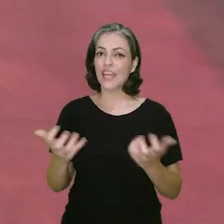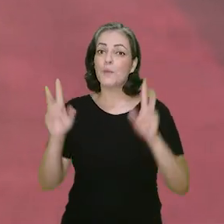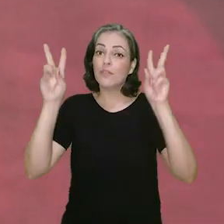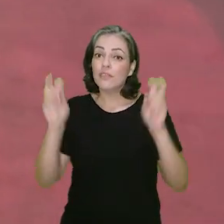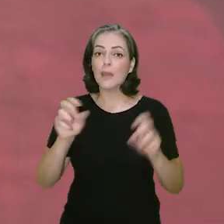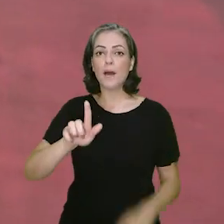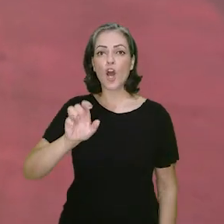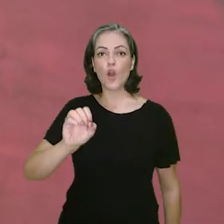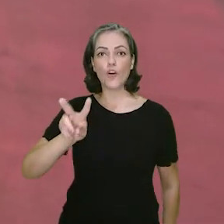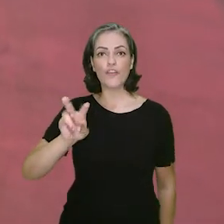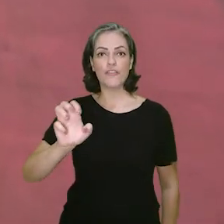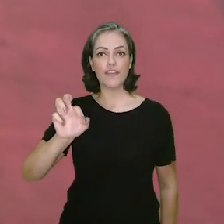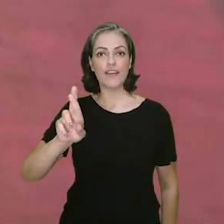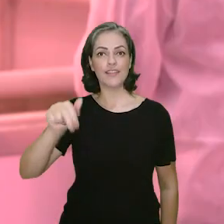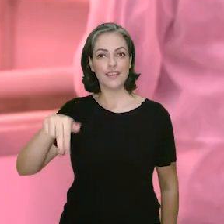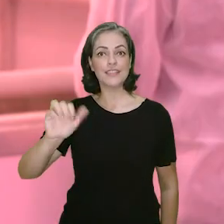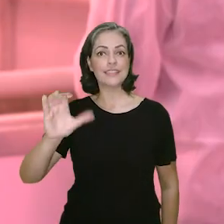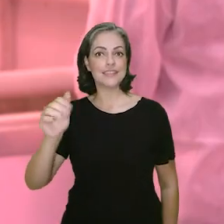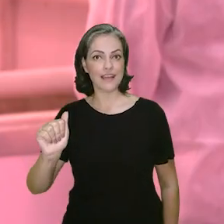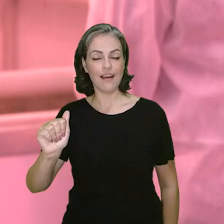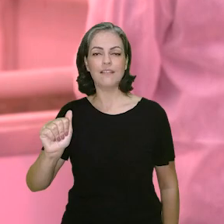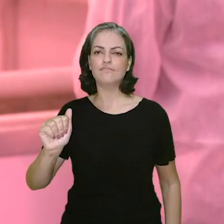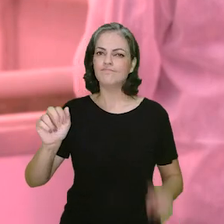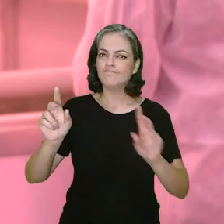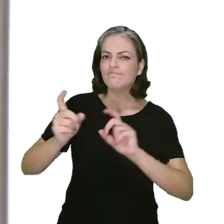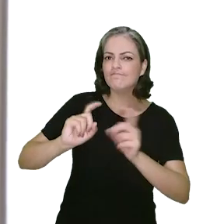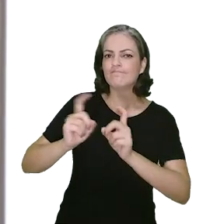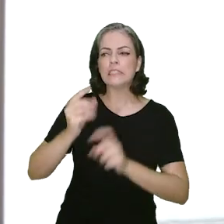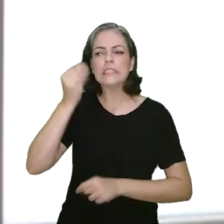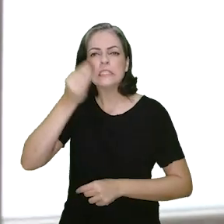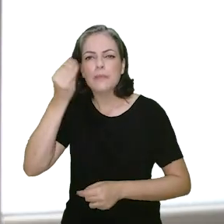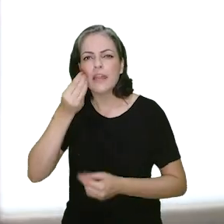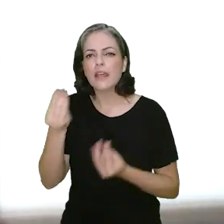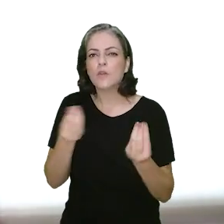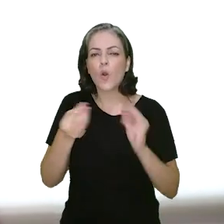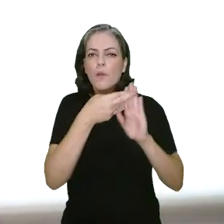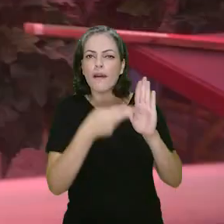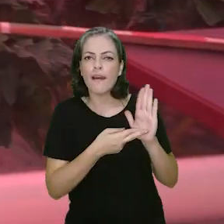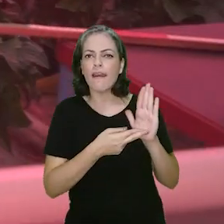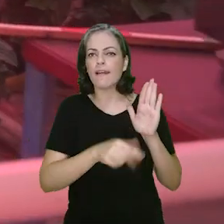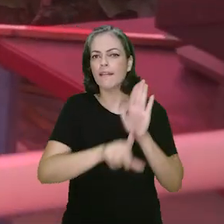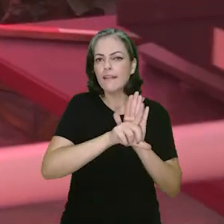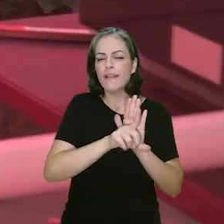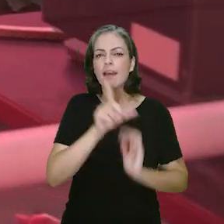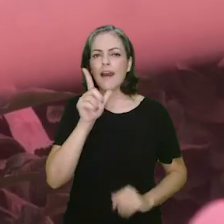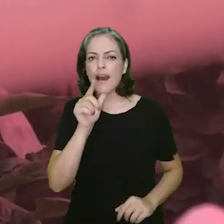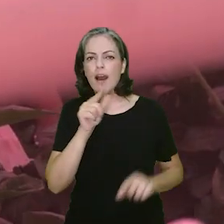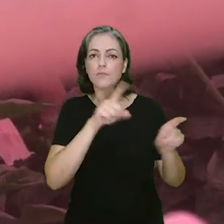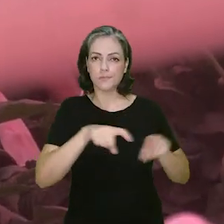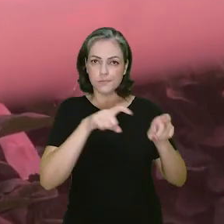de governança e de colhermos experiências em relação à questão do marco hídrico e da agricultura